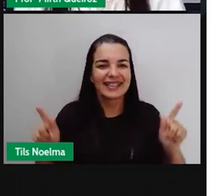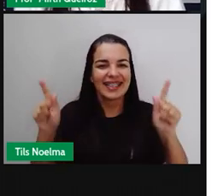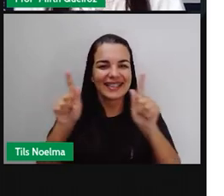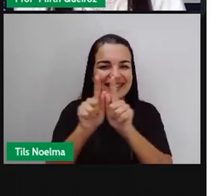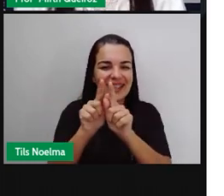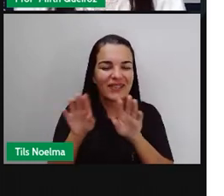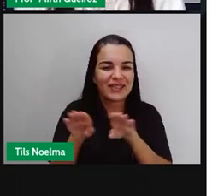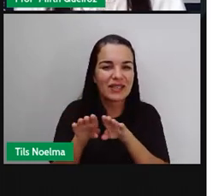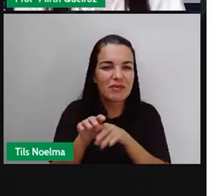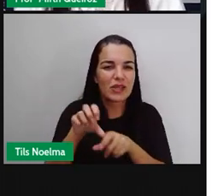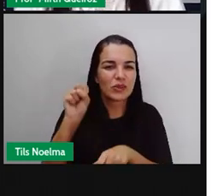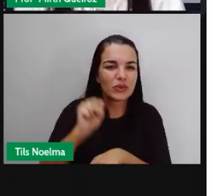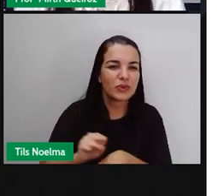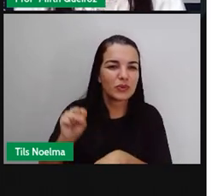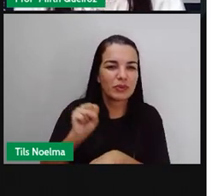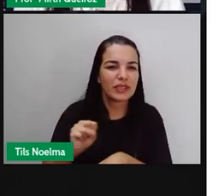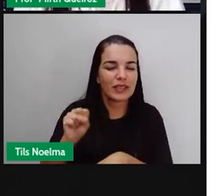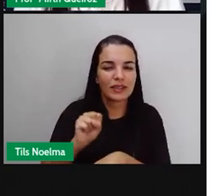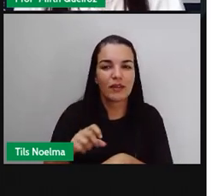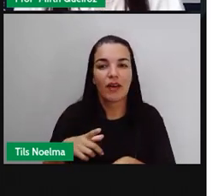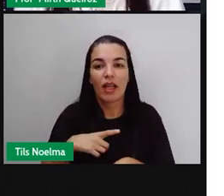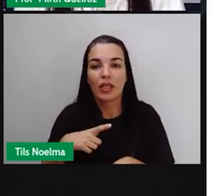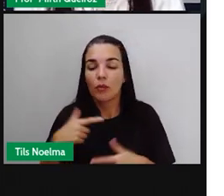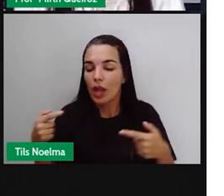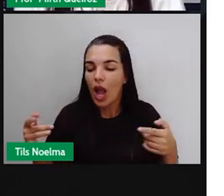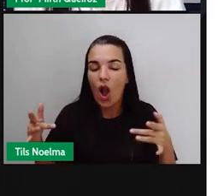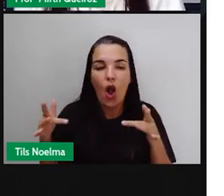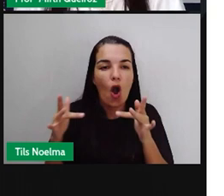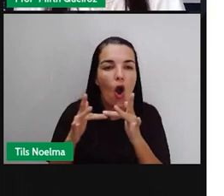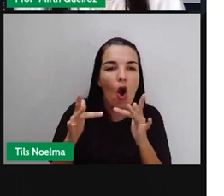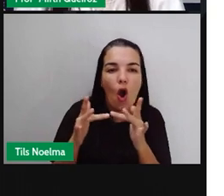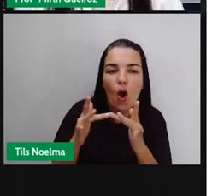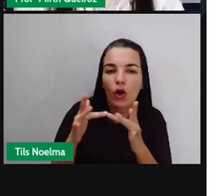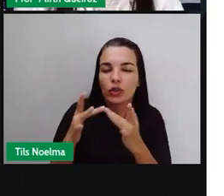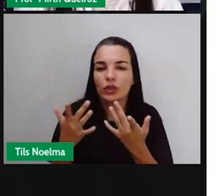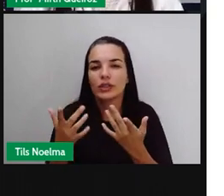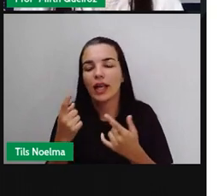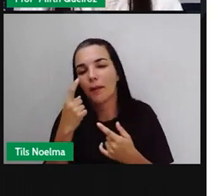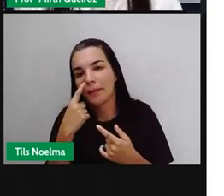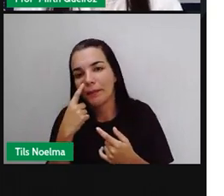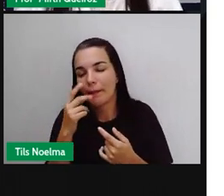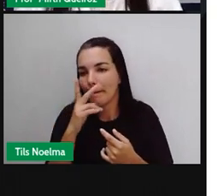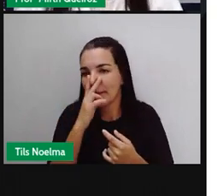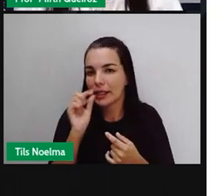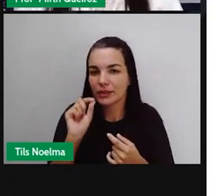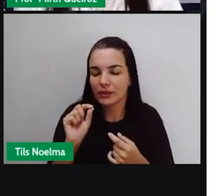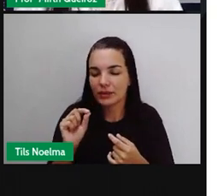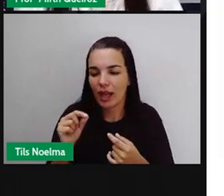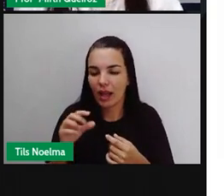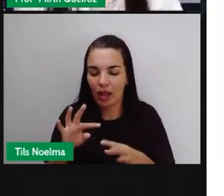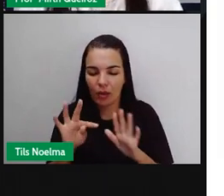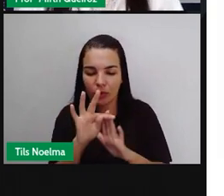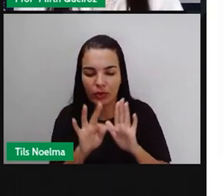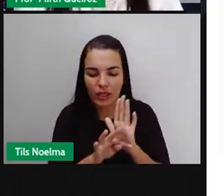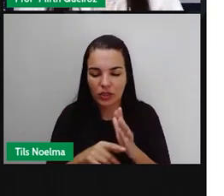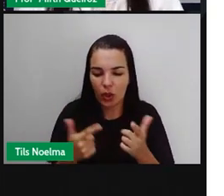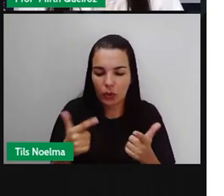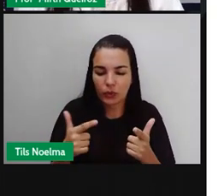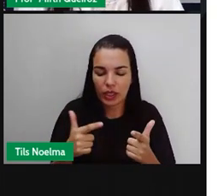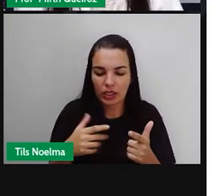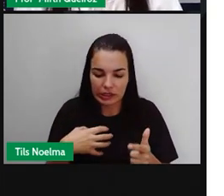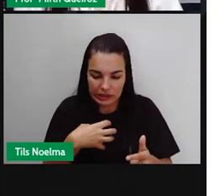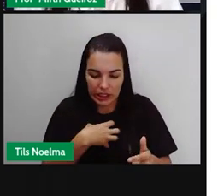eles não se concordam, não há uma concordância ali, aí o texto vai ficar assim meio sem sentido, né? Vai